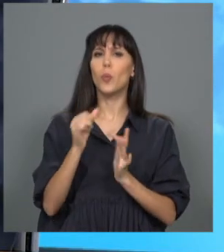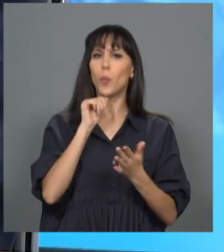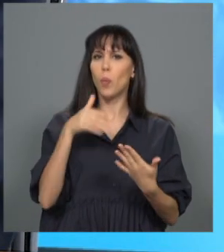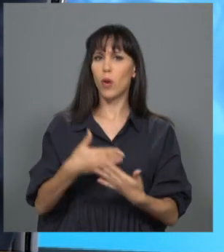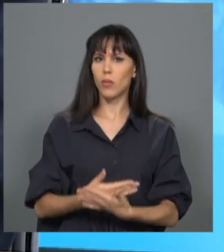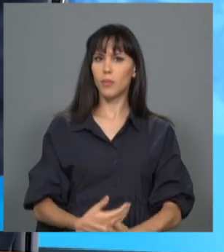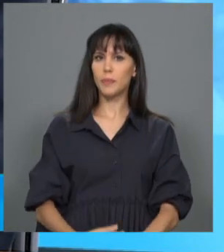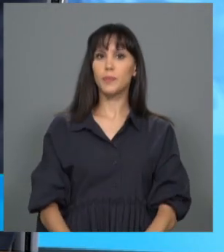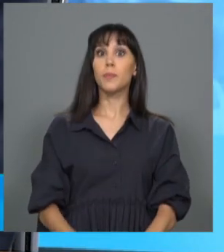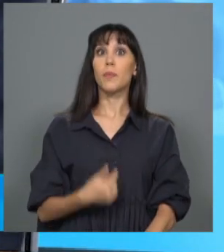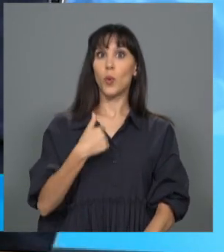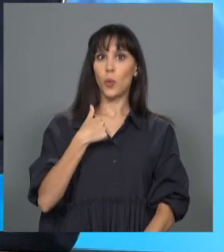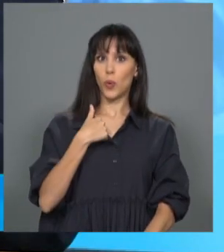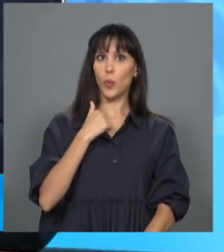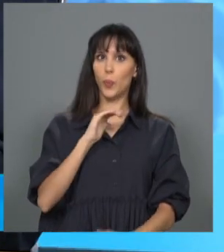proponho